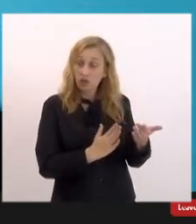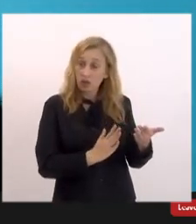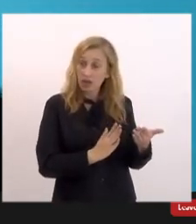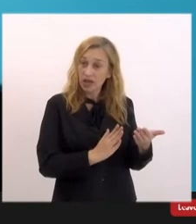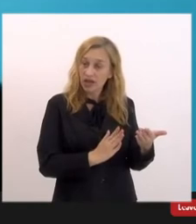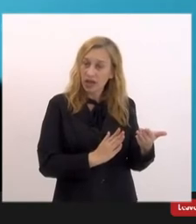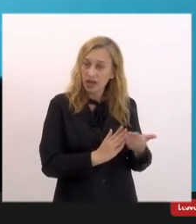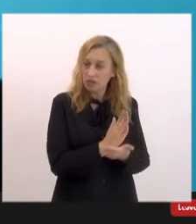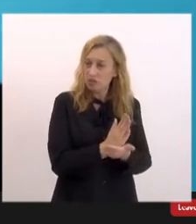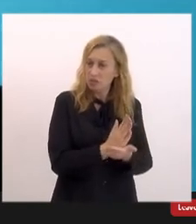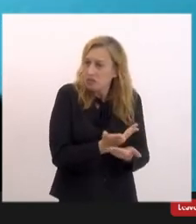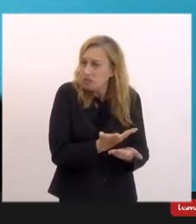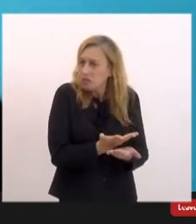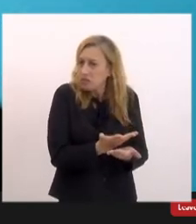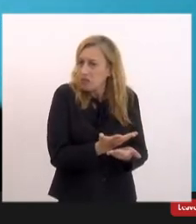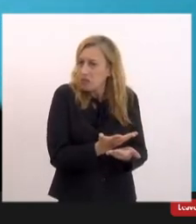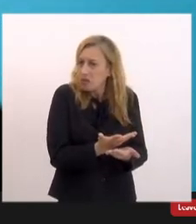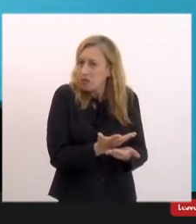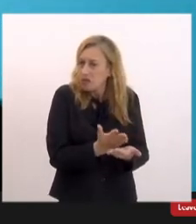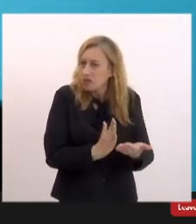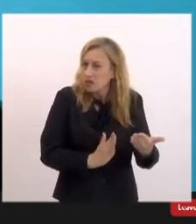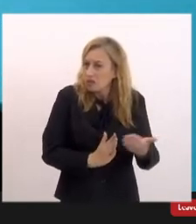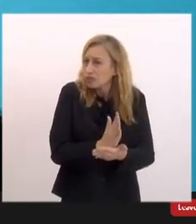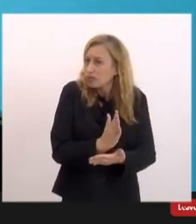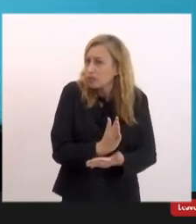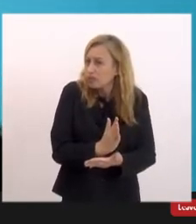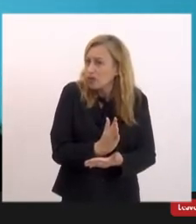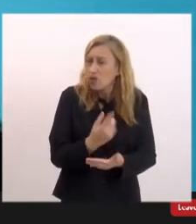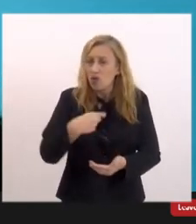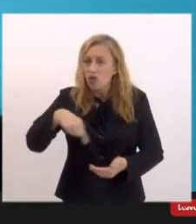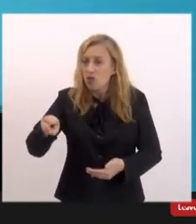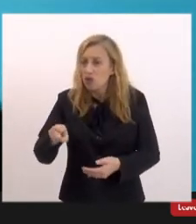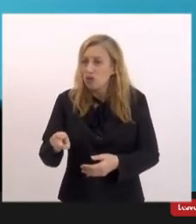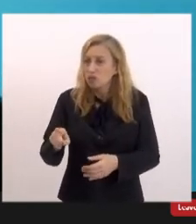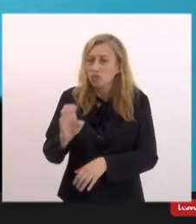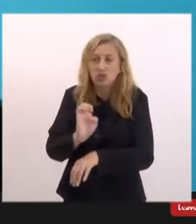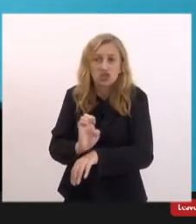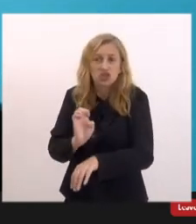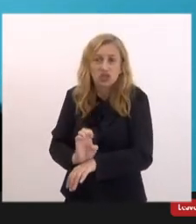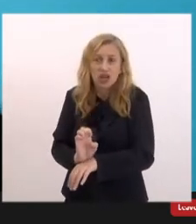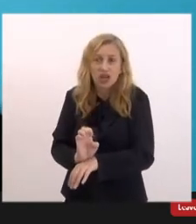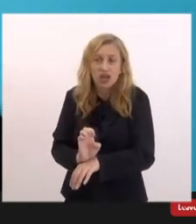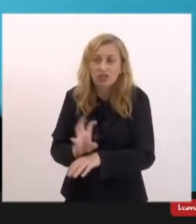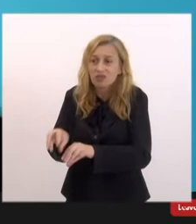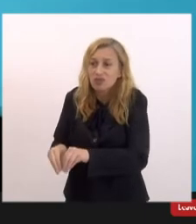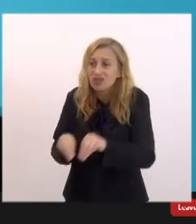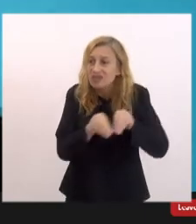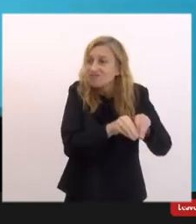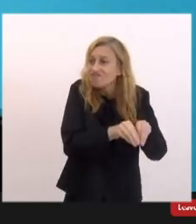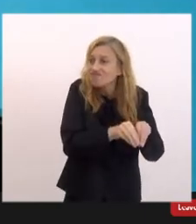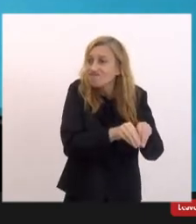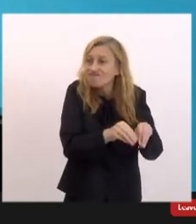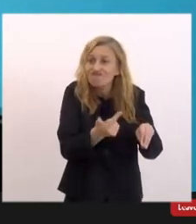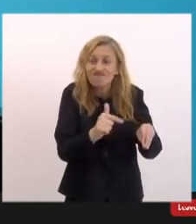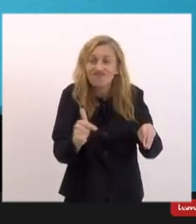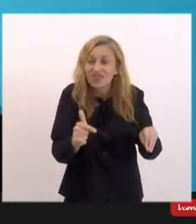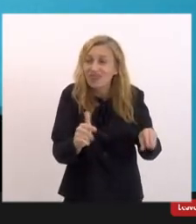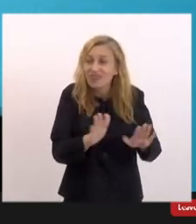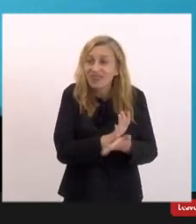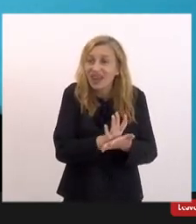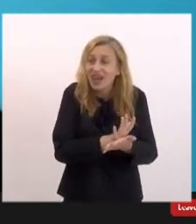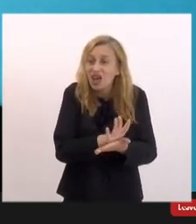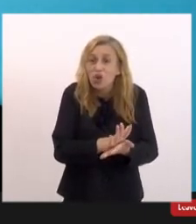simplesmente o aluno foi chutado para o estado sem fazer essa transição, porque o